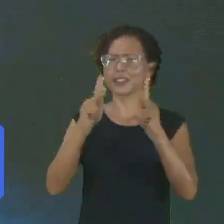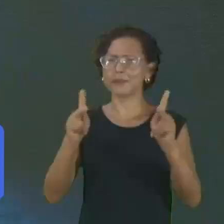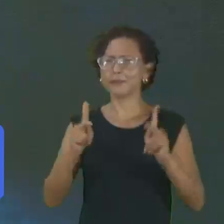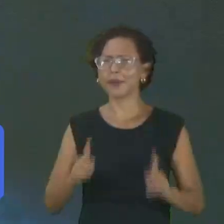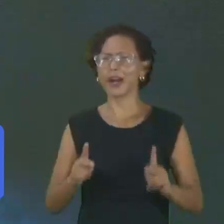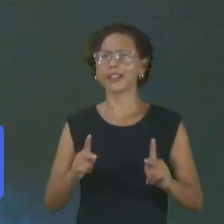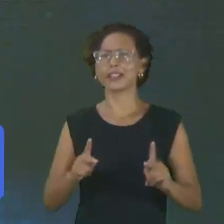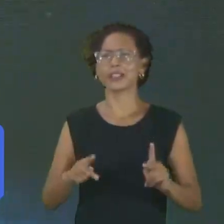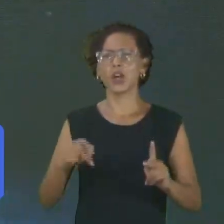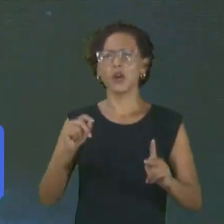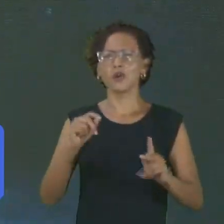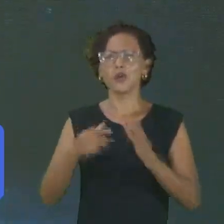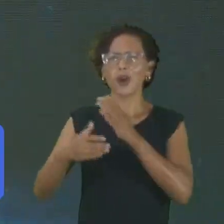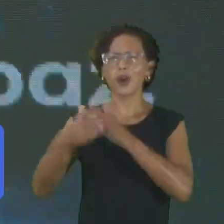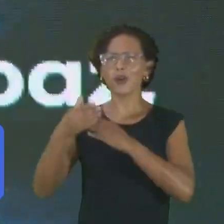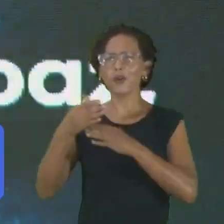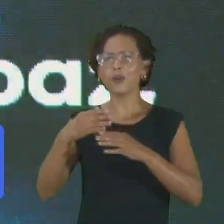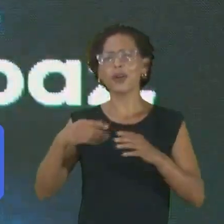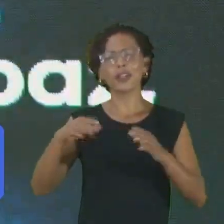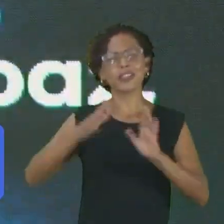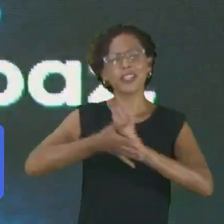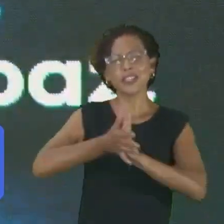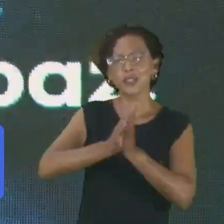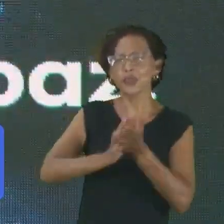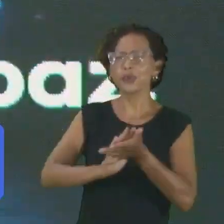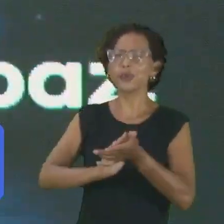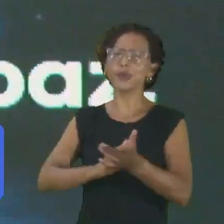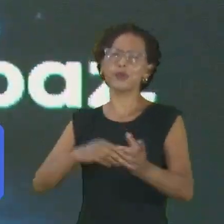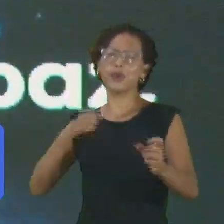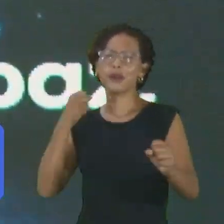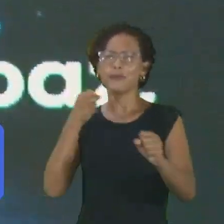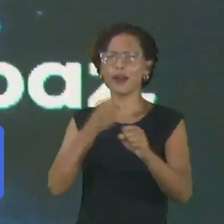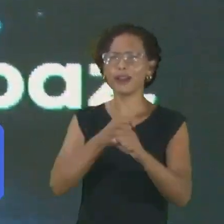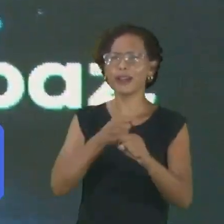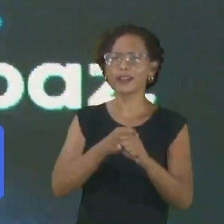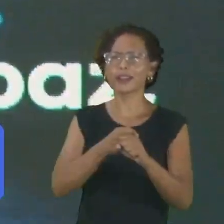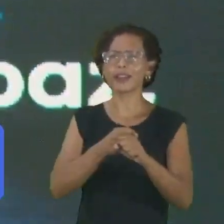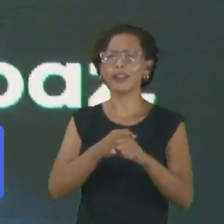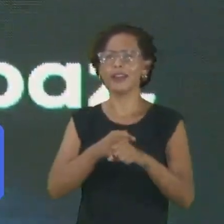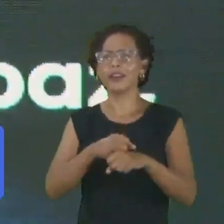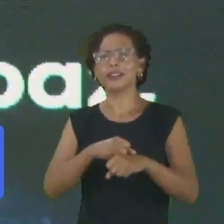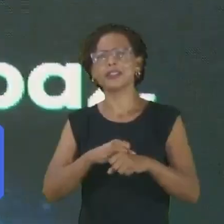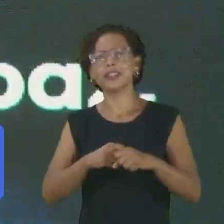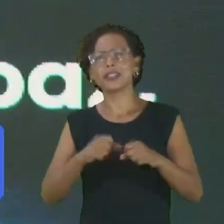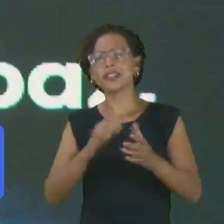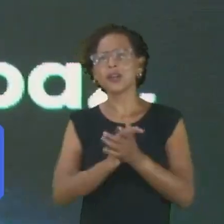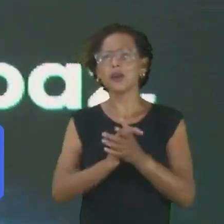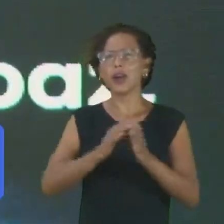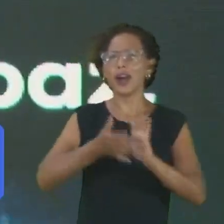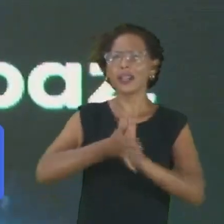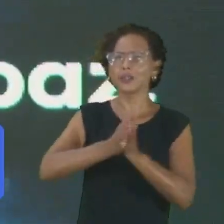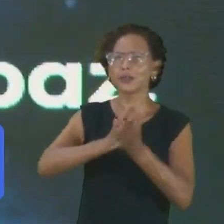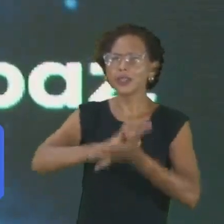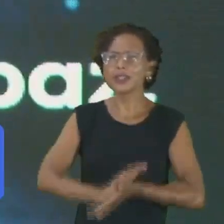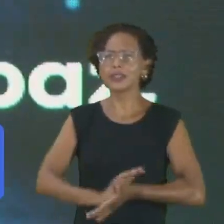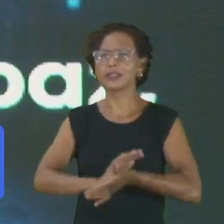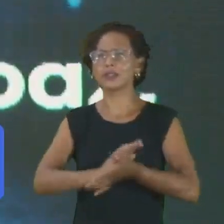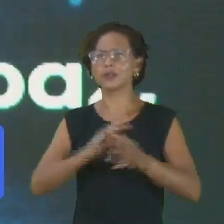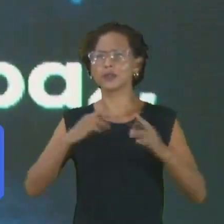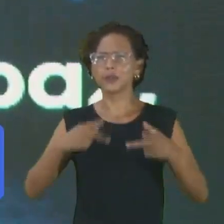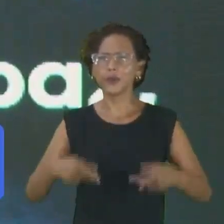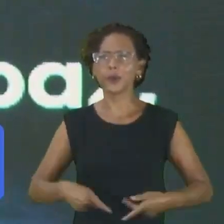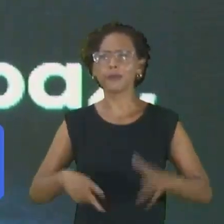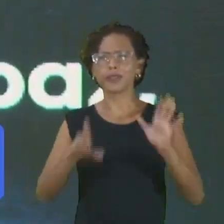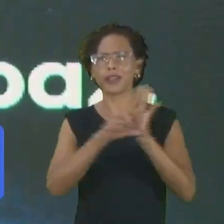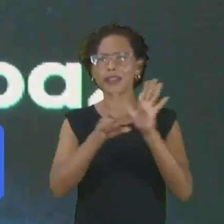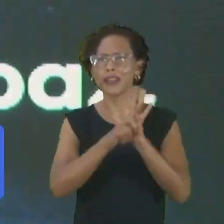barreira, o muro de inimizade, anulando em seu corpo a lei dos mandamentos expressa em ordenanças.